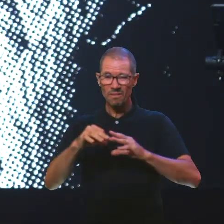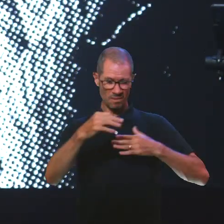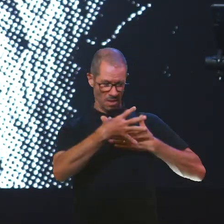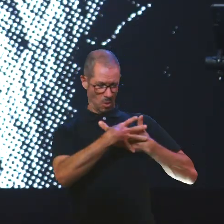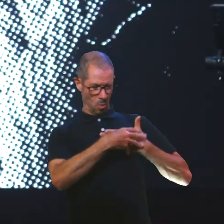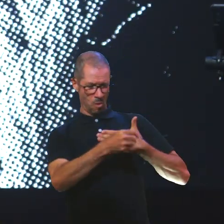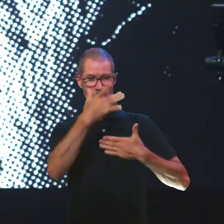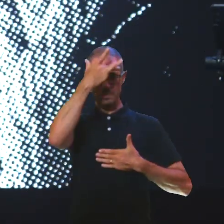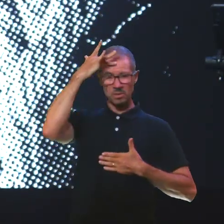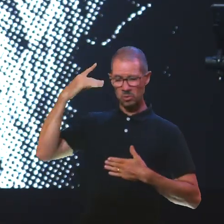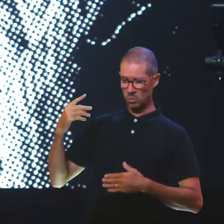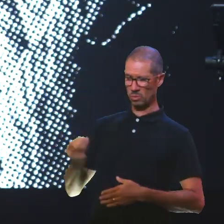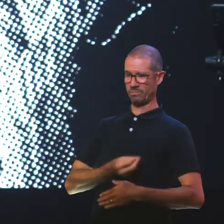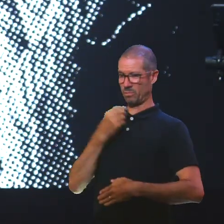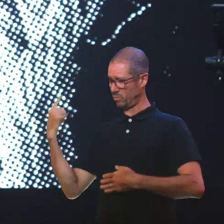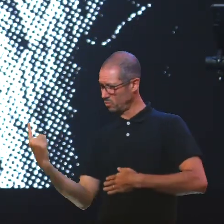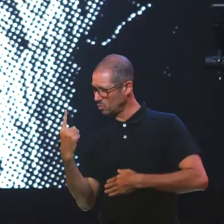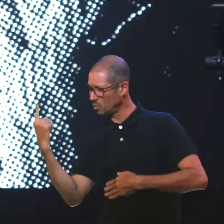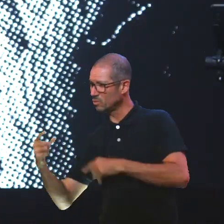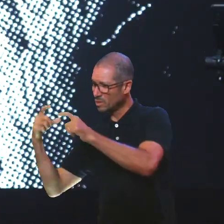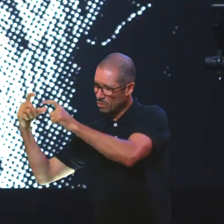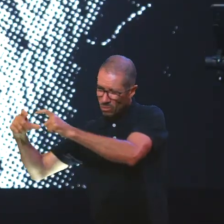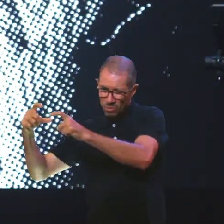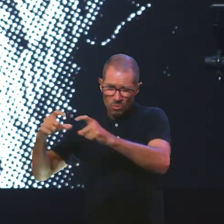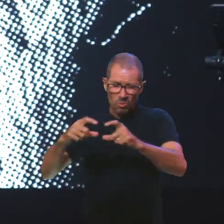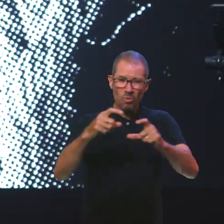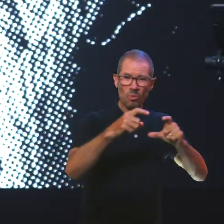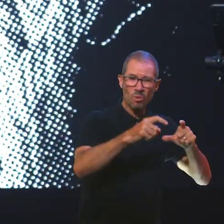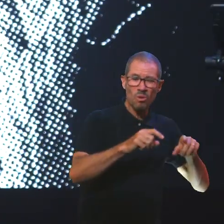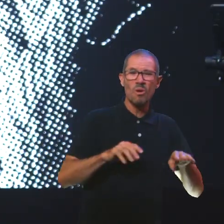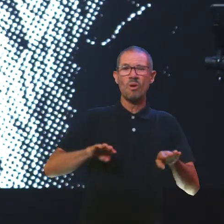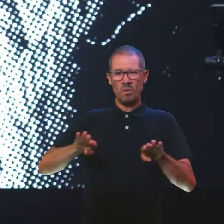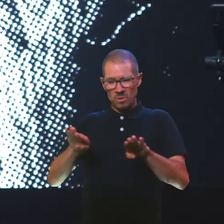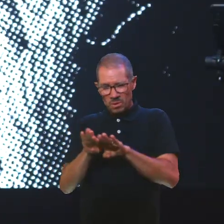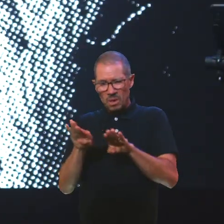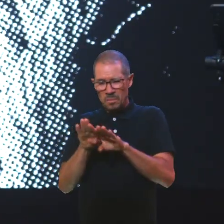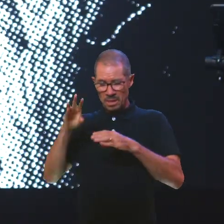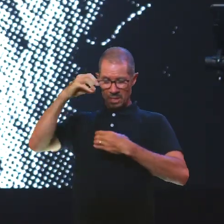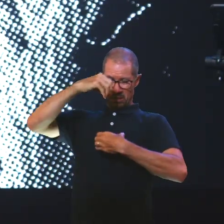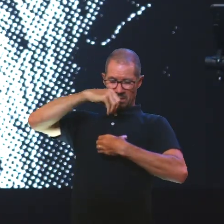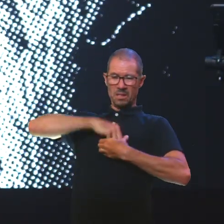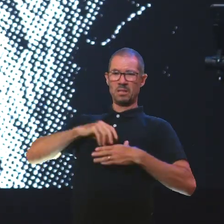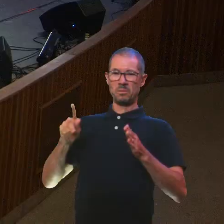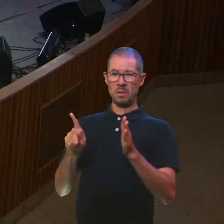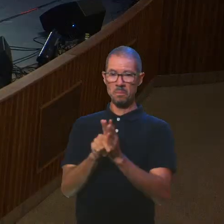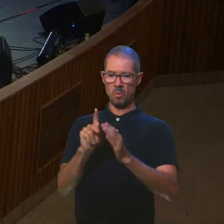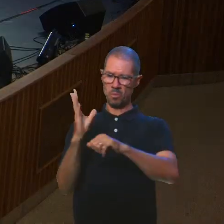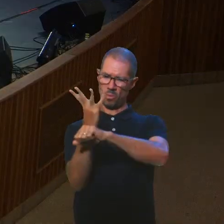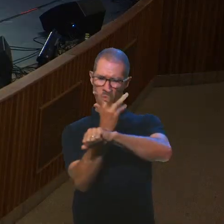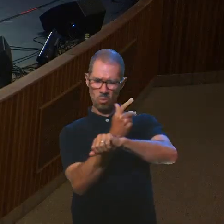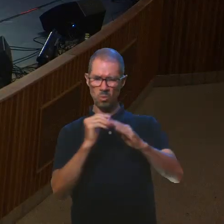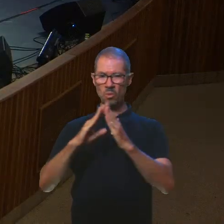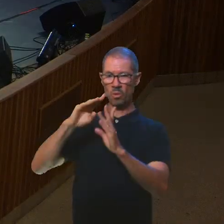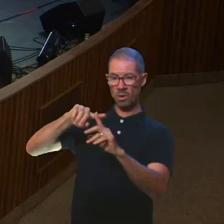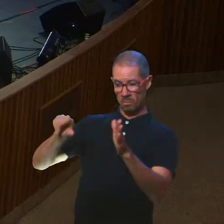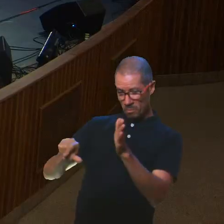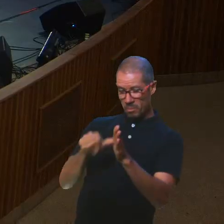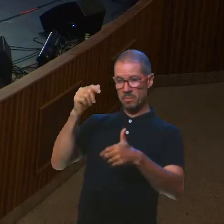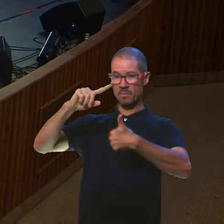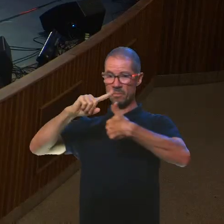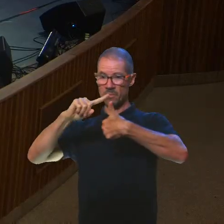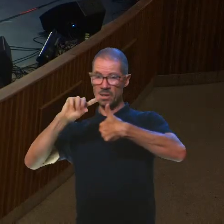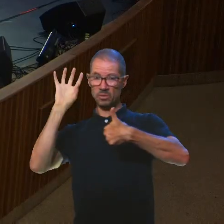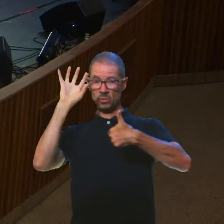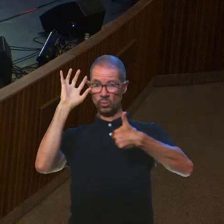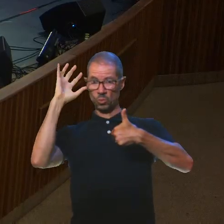órfãos espirituais em tantos lugares por aí, inclusive dentro da própria igreja. Primeira situação que tem